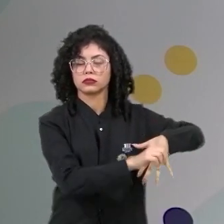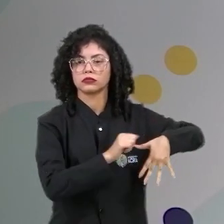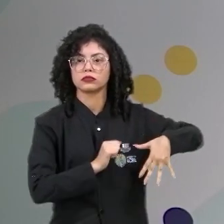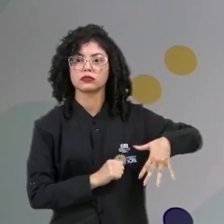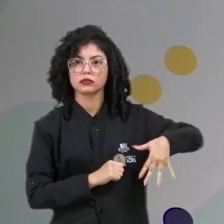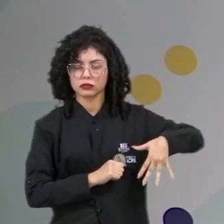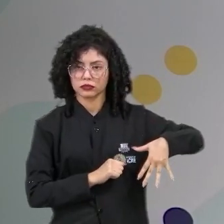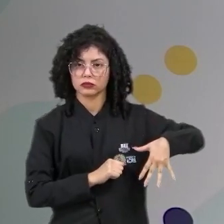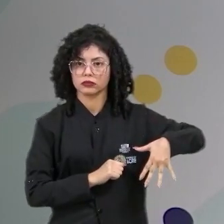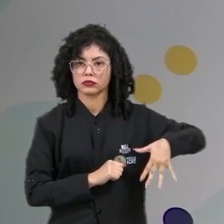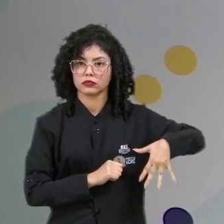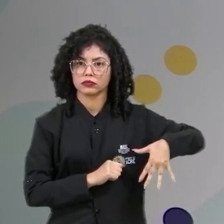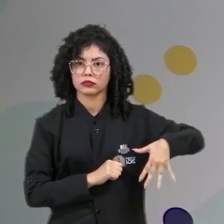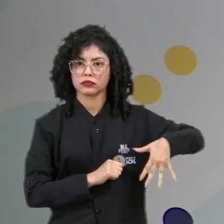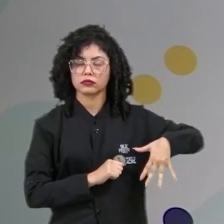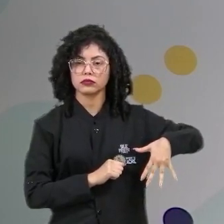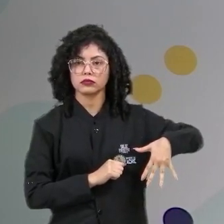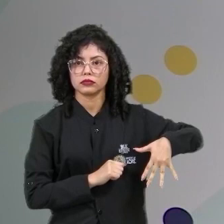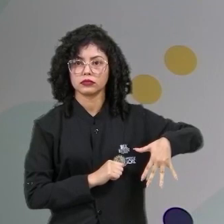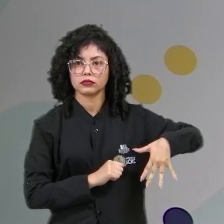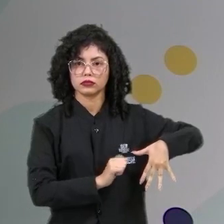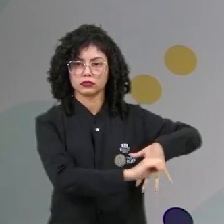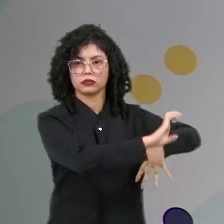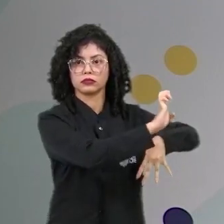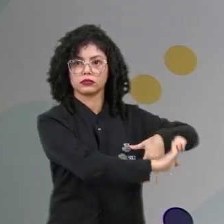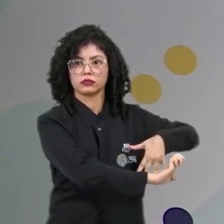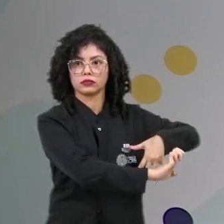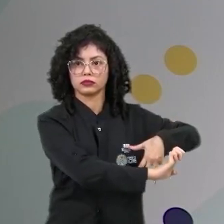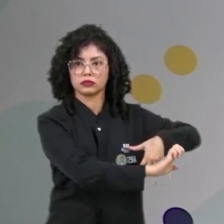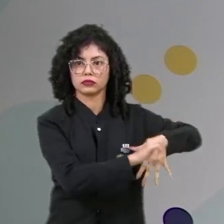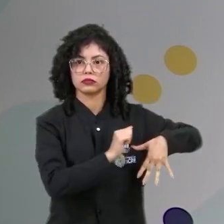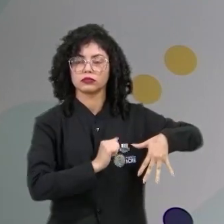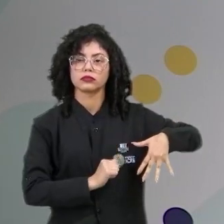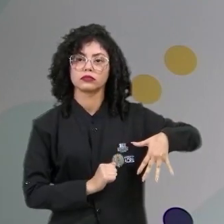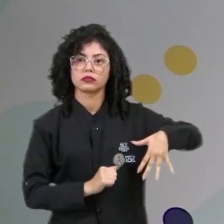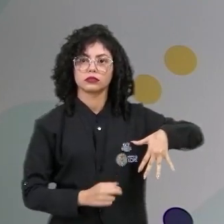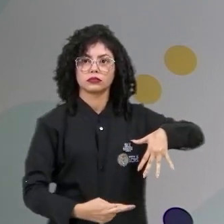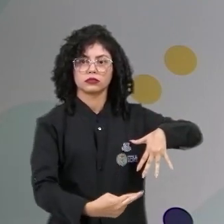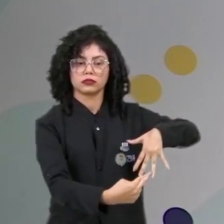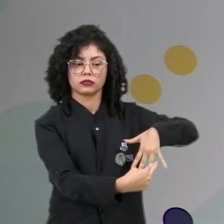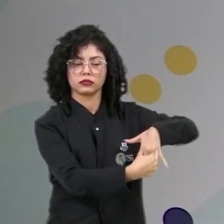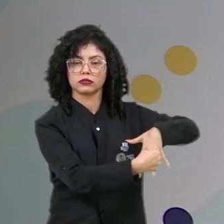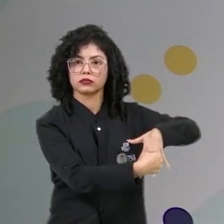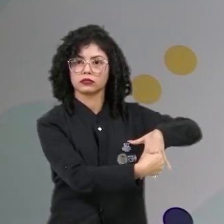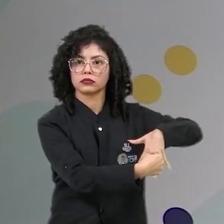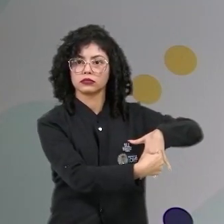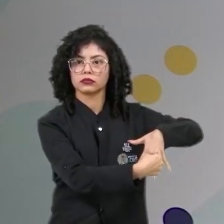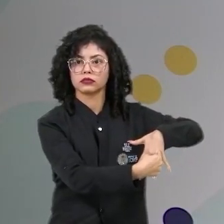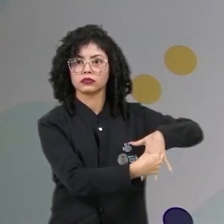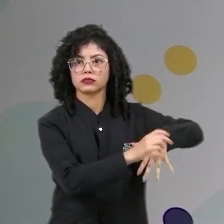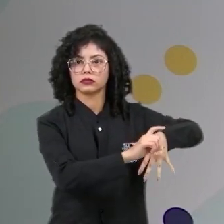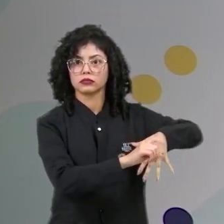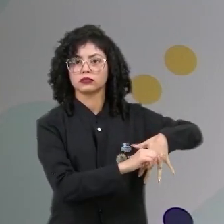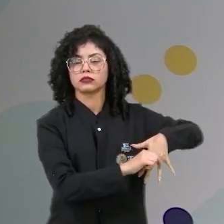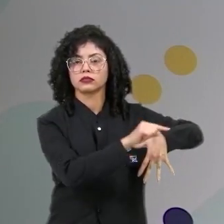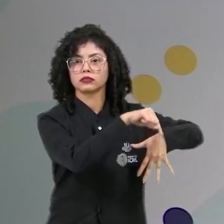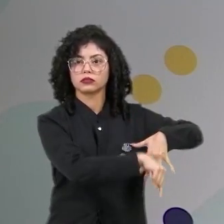dos pulmões, ele vem para o átrio esquerdo. O átrio esquerdo manda sangue